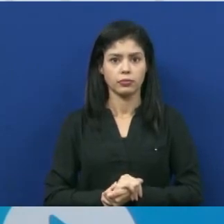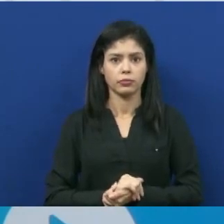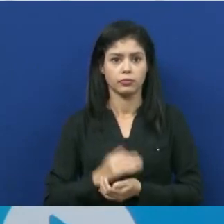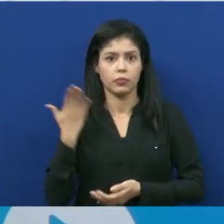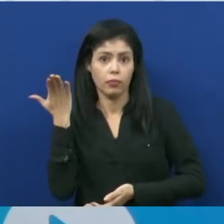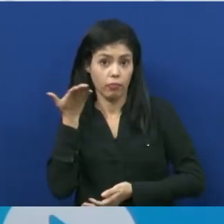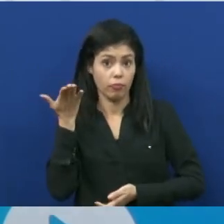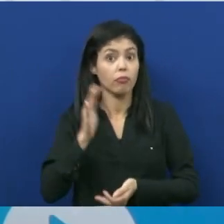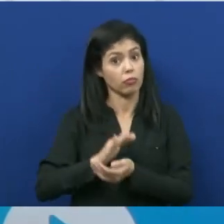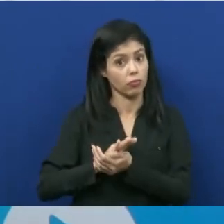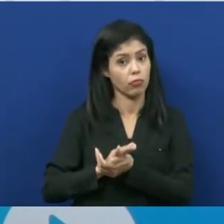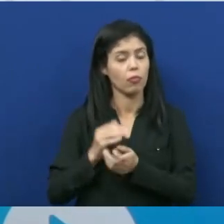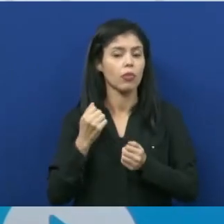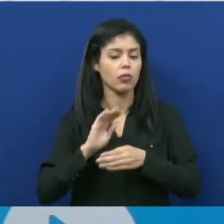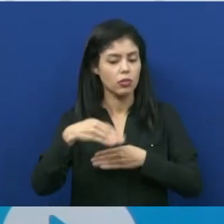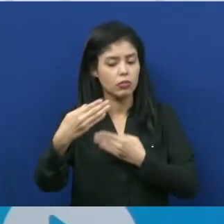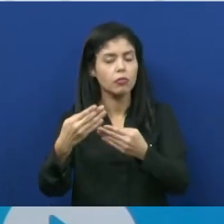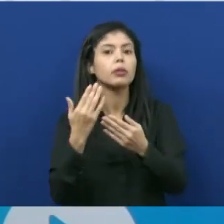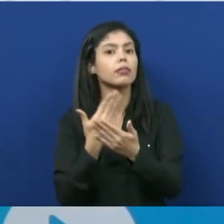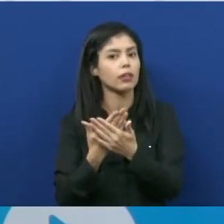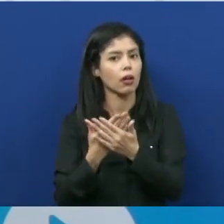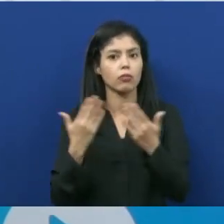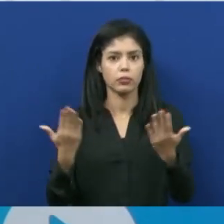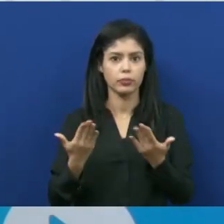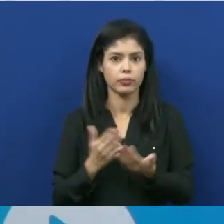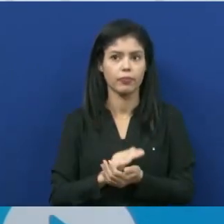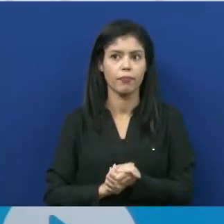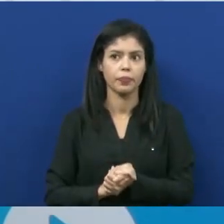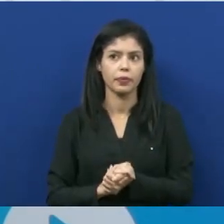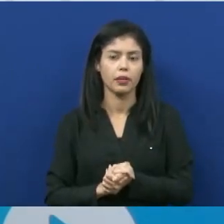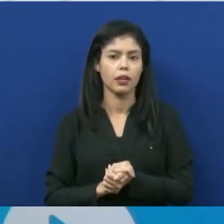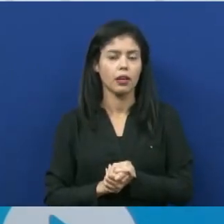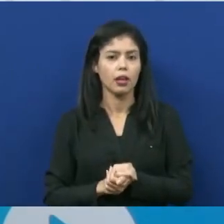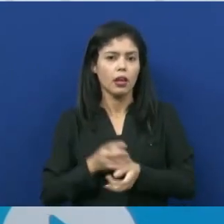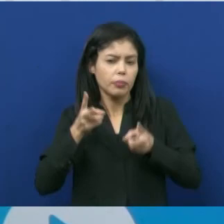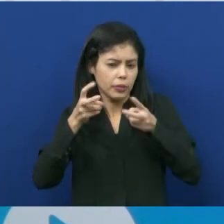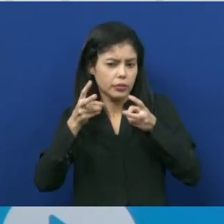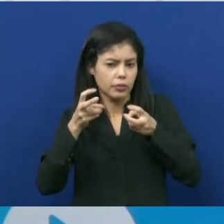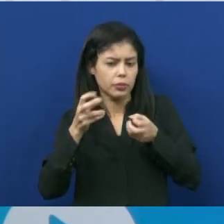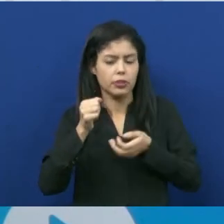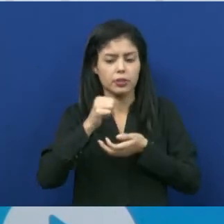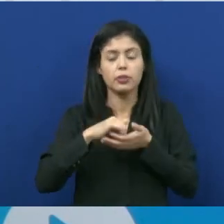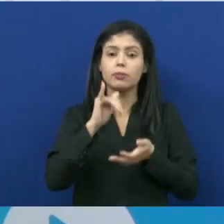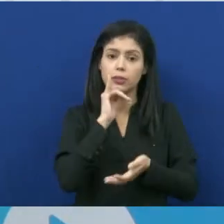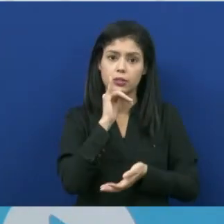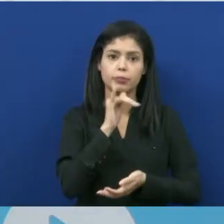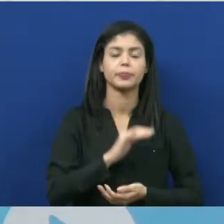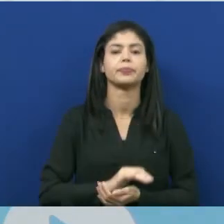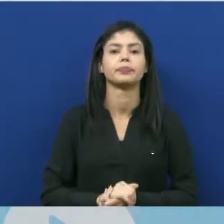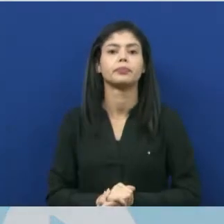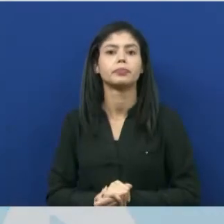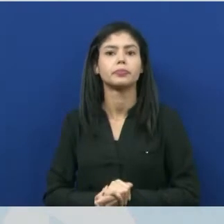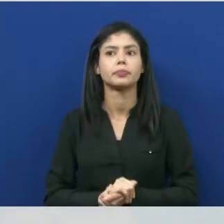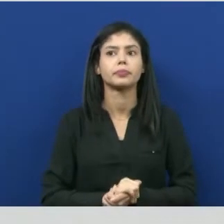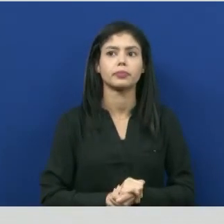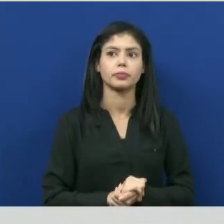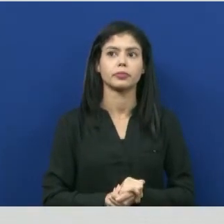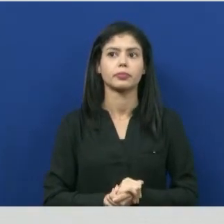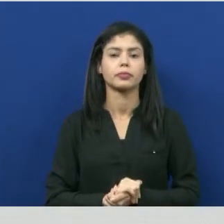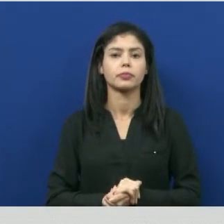baseado naquilo que foi desenvolvido na nossa aula. Eu queria que vocês conferissem agora esse exemplo comigo.